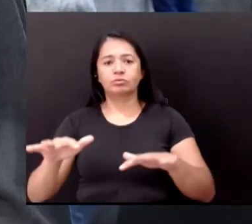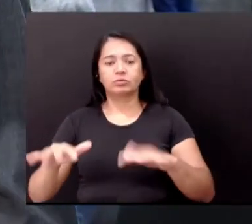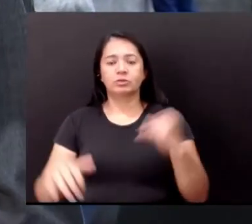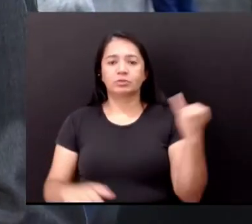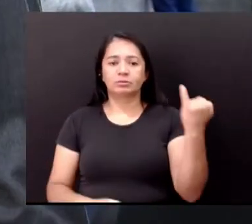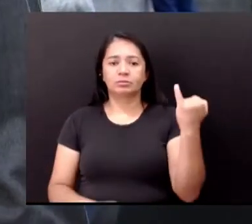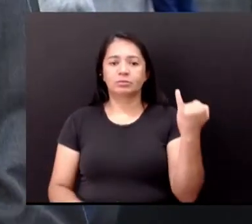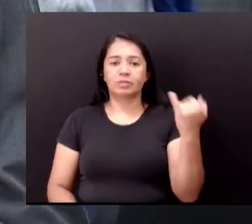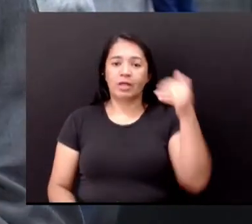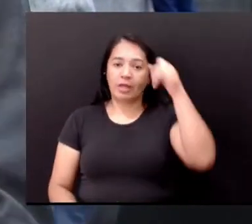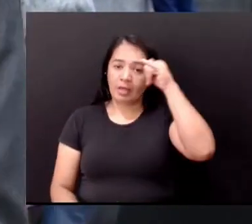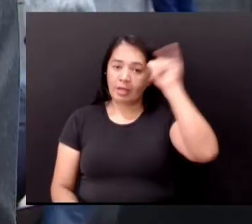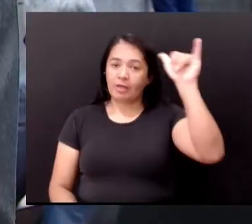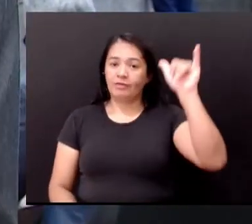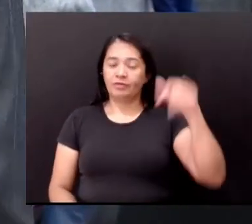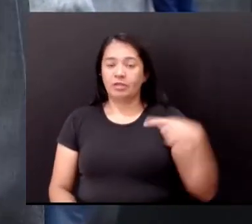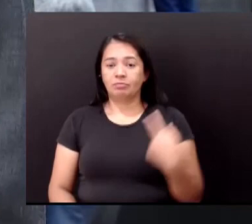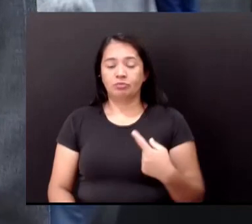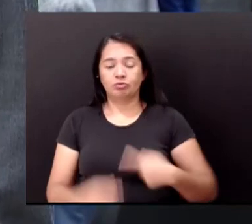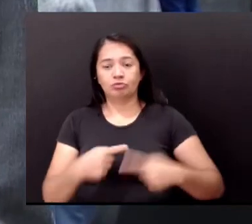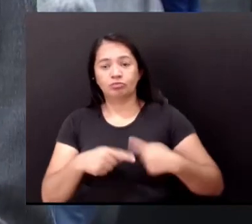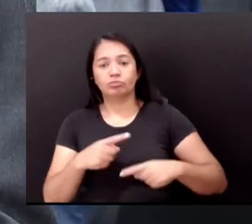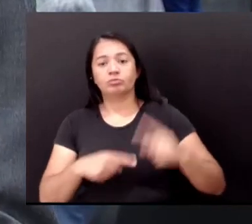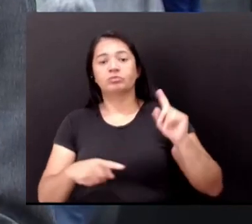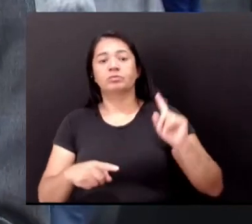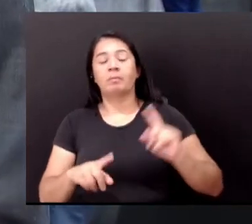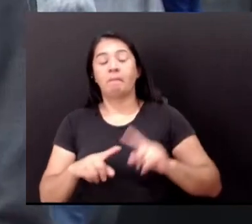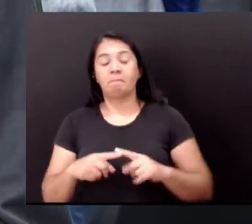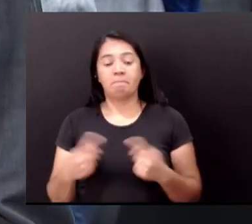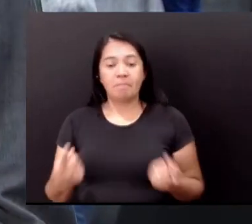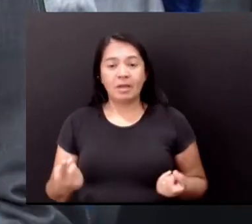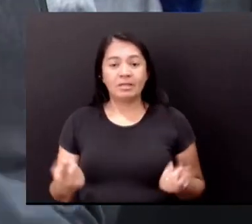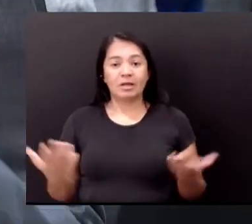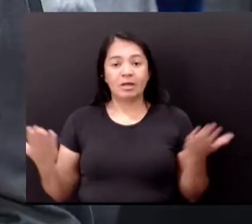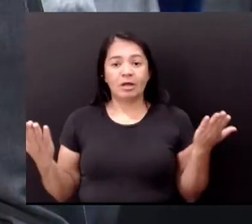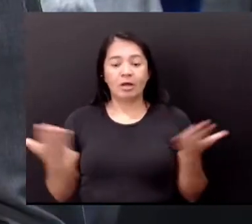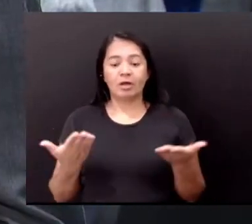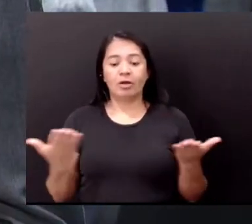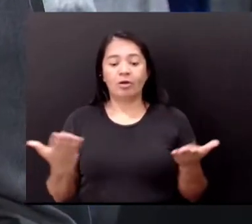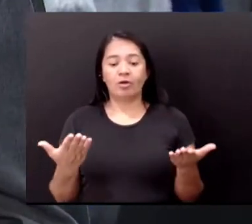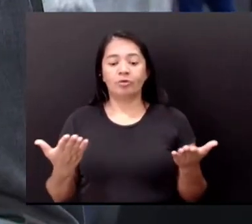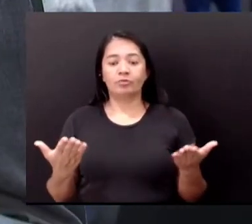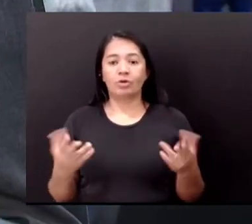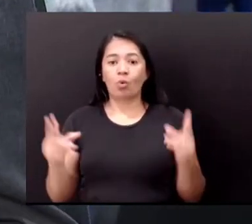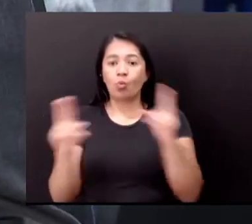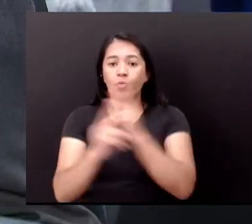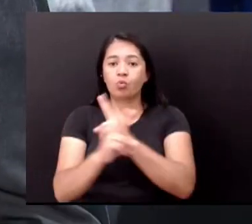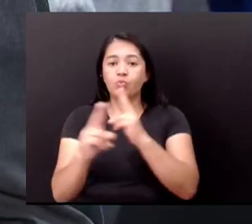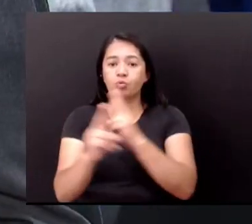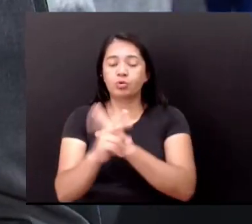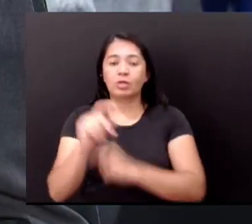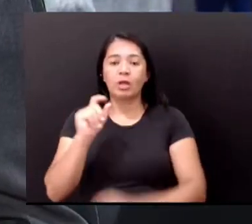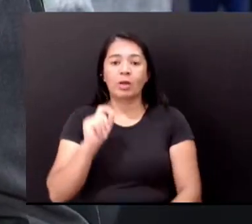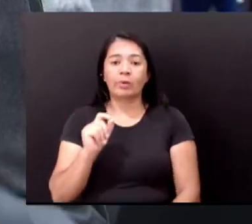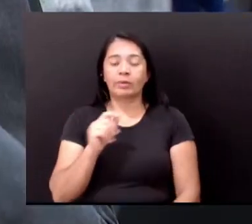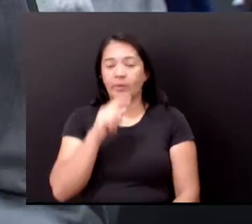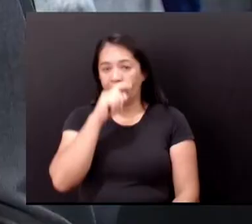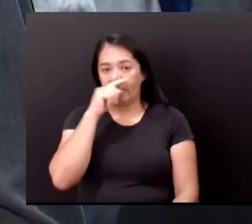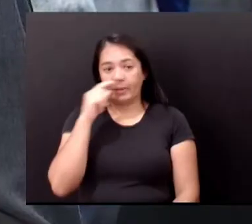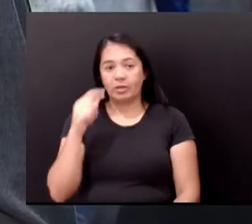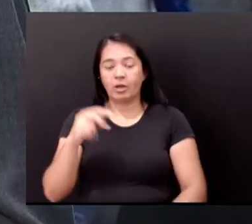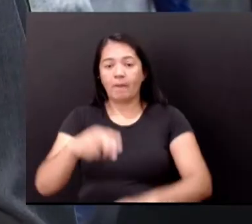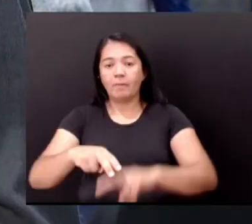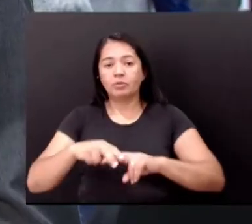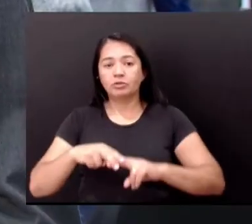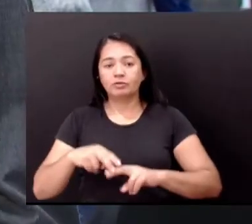nosso desenvolvimento. Mas de imediato, o que é mais urgente para essa frente e o que motivou a criação da frente